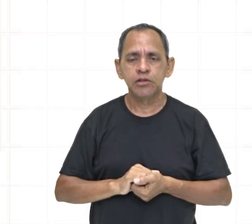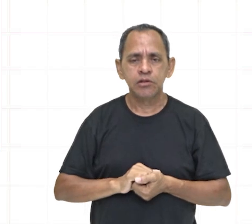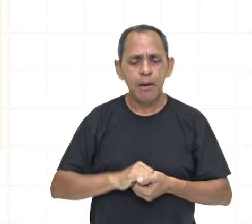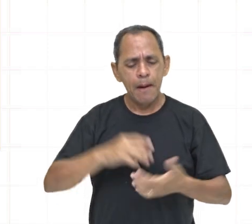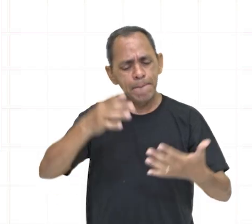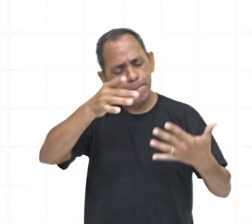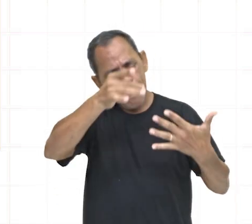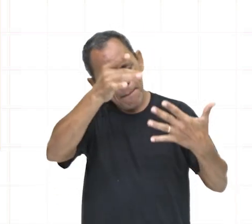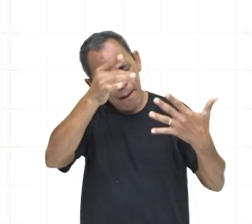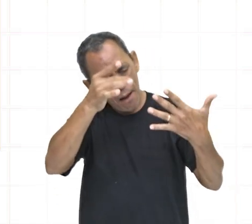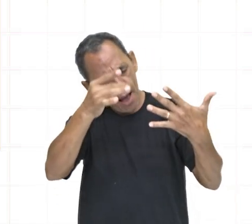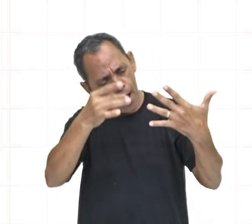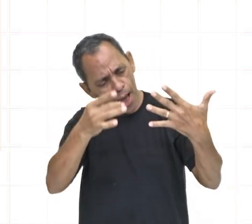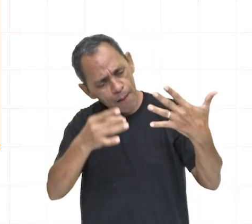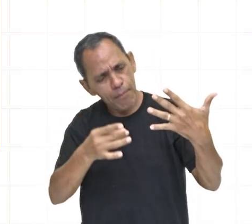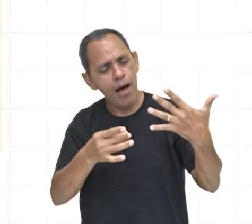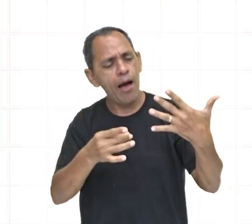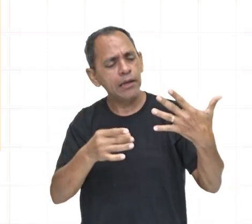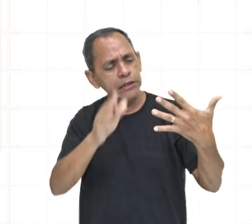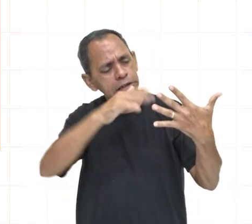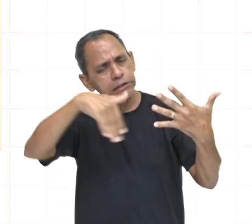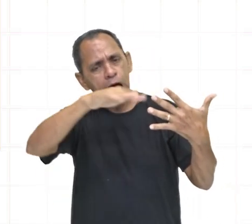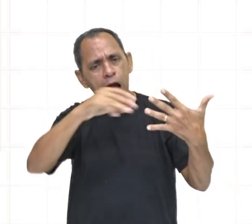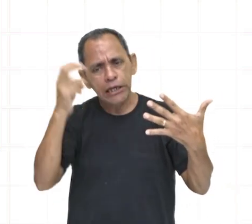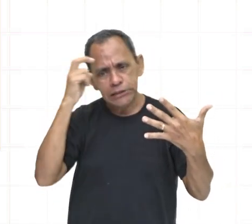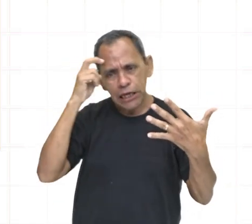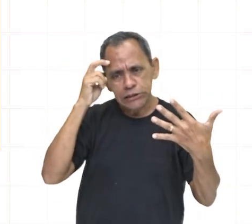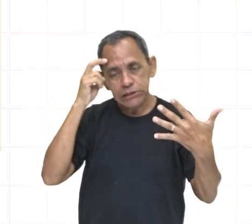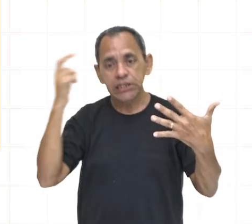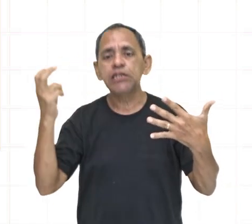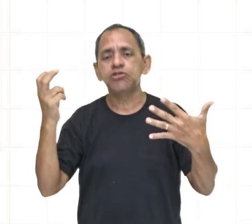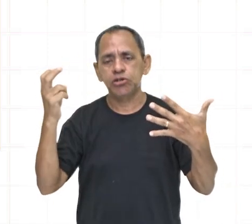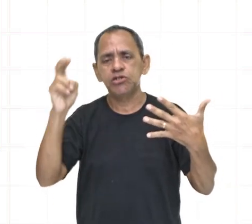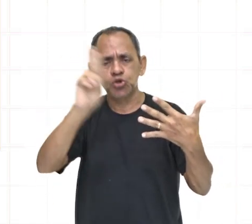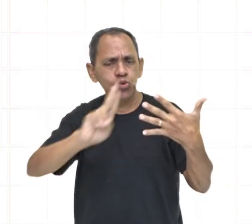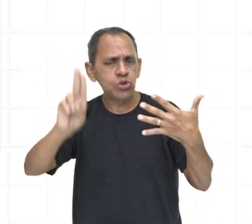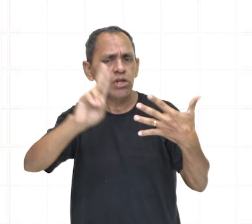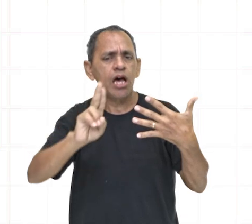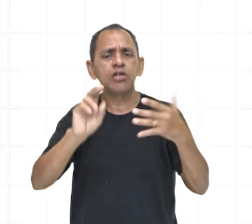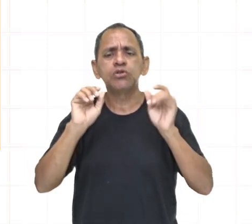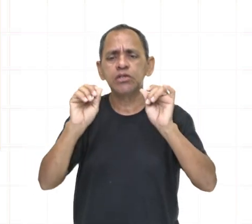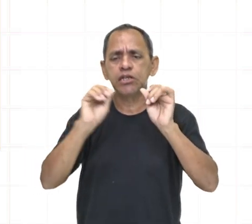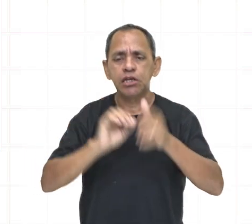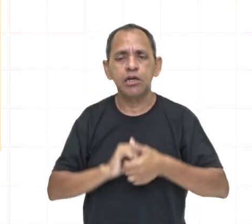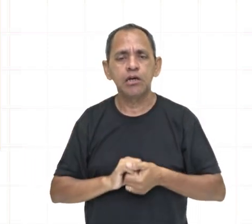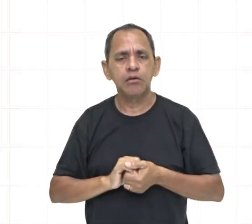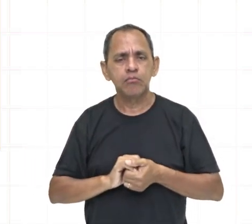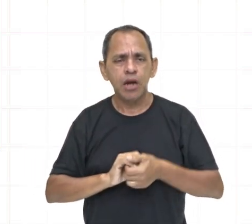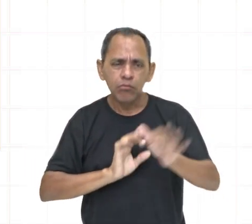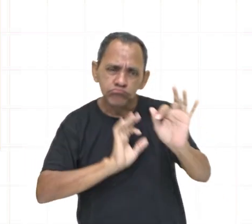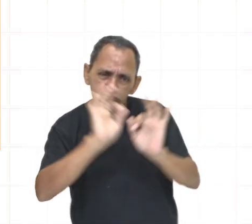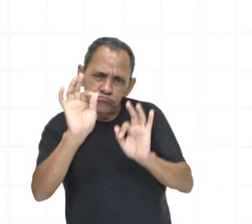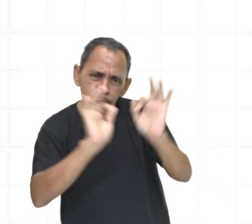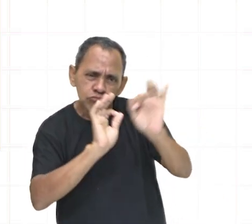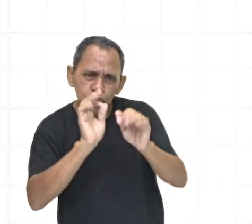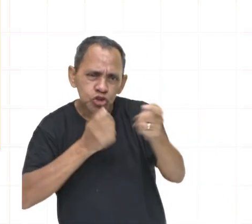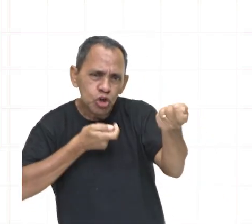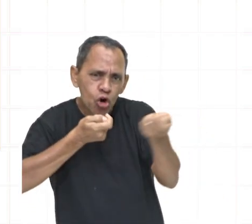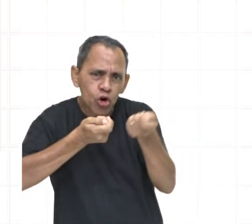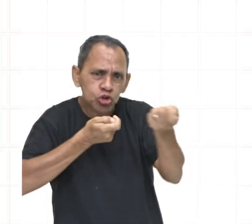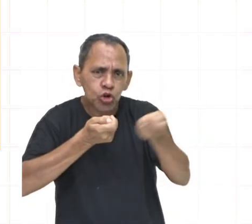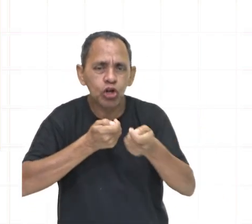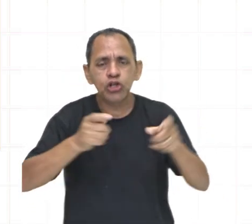dispositivos inteligentes, né, que estão sendo usados atualmente para monitorar e também para controlar aí